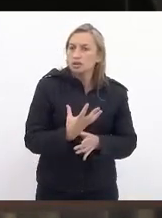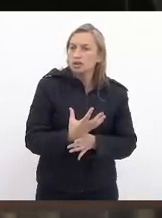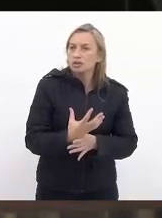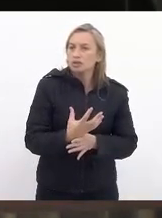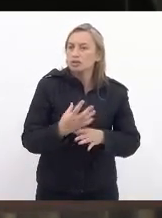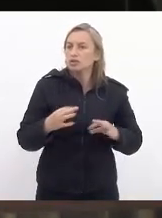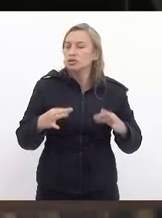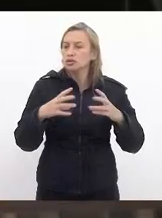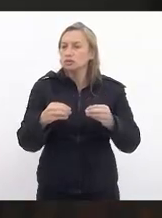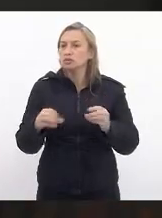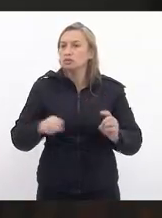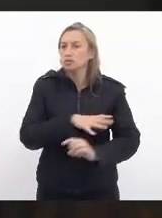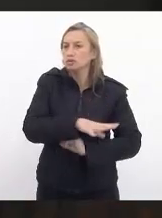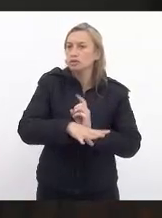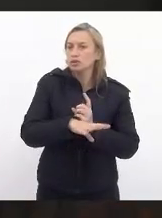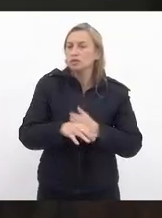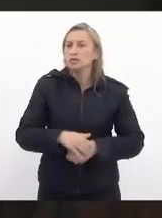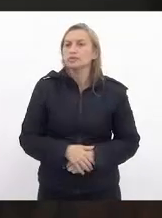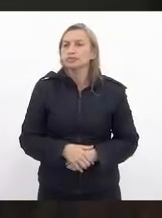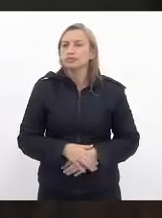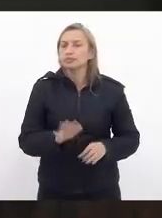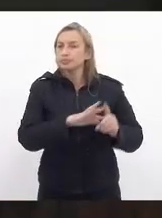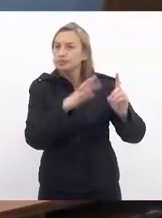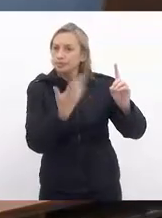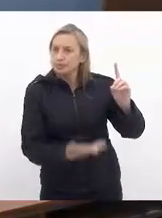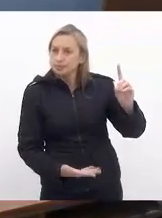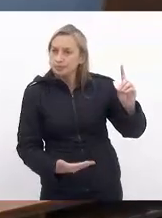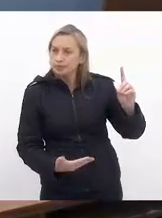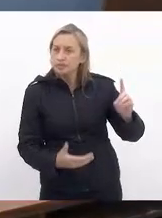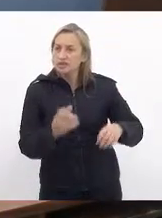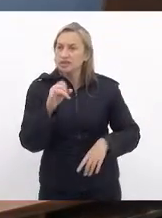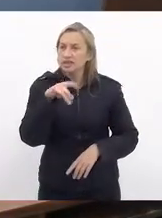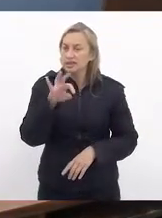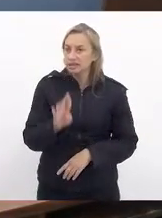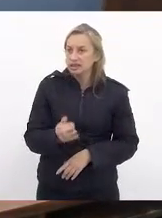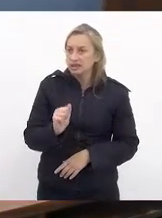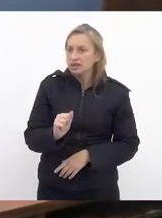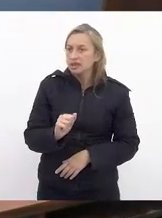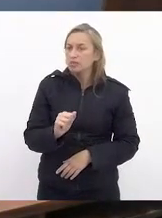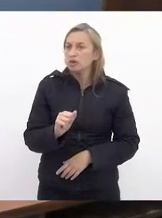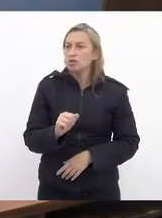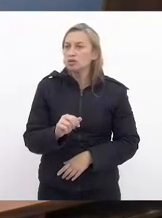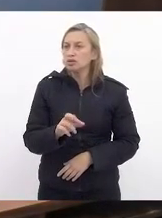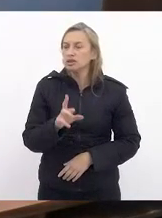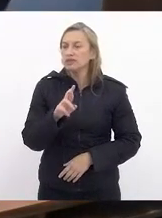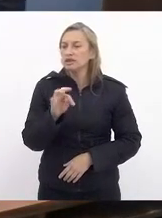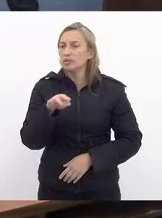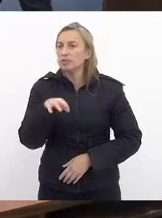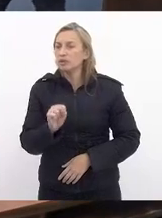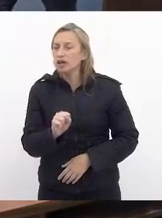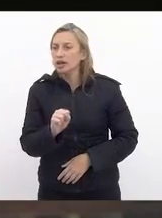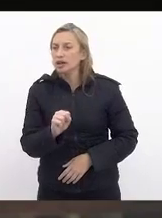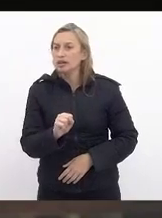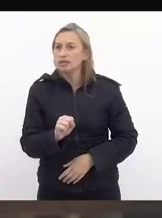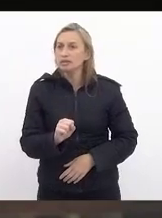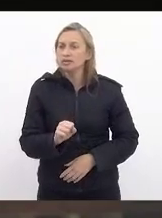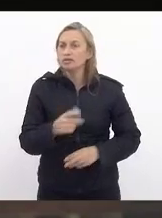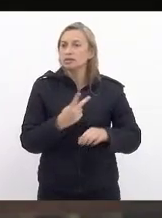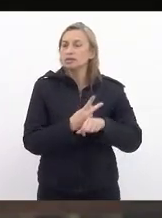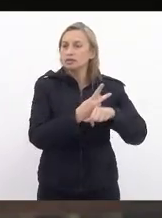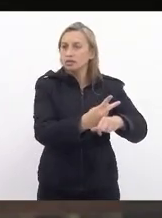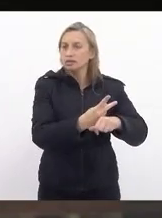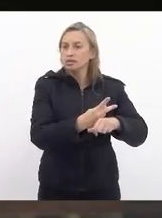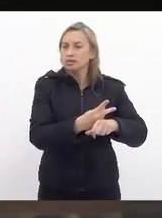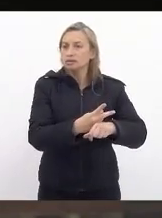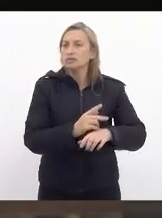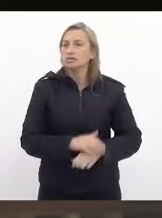em sociedade e homenagear Tele Sena Rodrigues Deputado waldeck com o prêmio possível